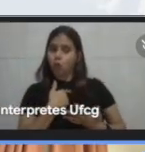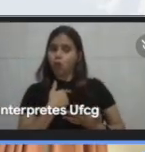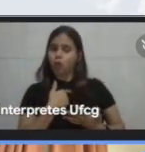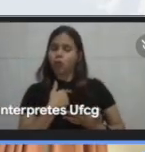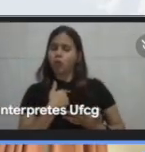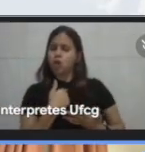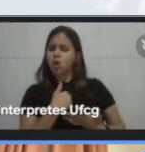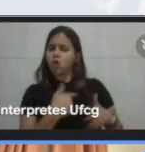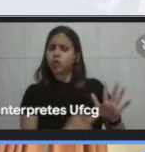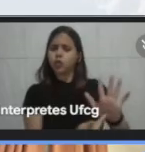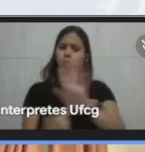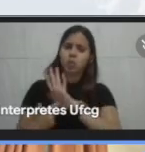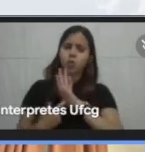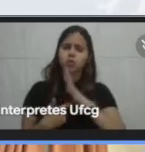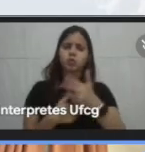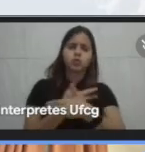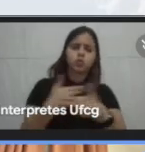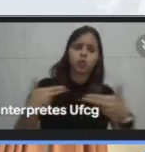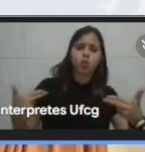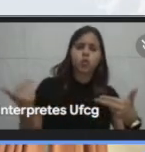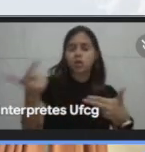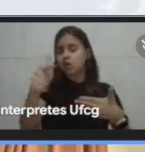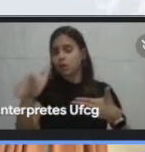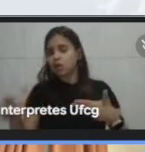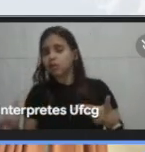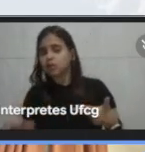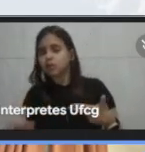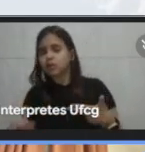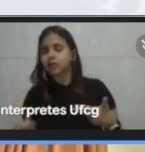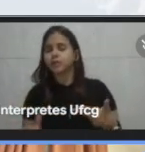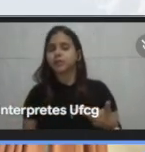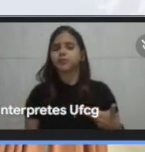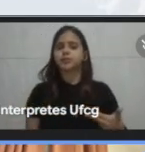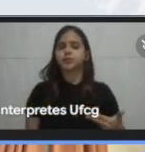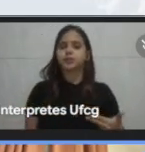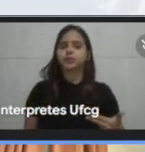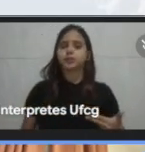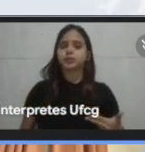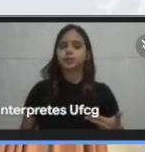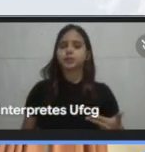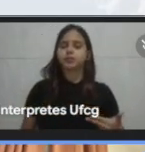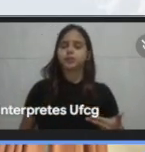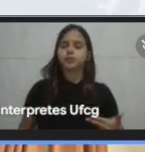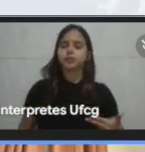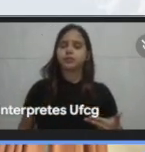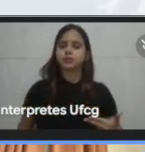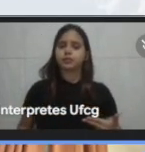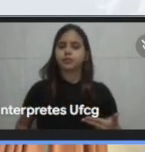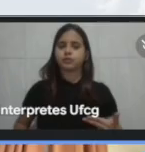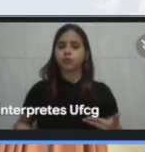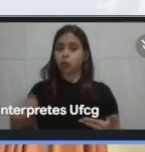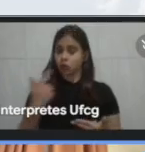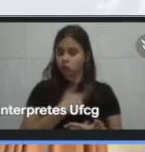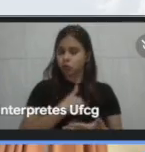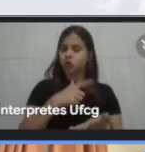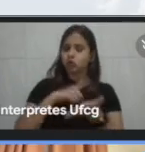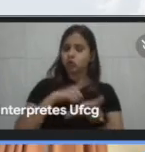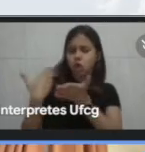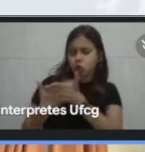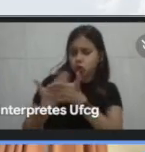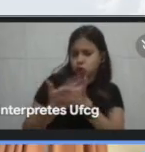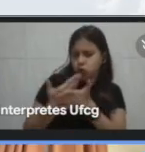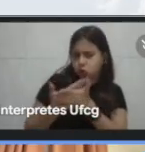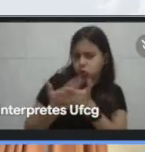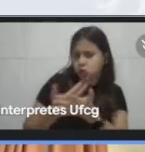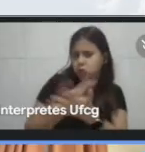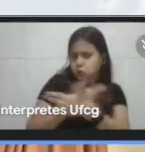aí de verticalização que fazem aquela comunidade, aquele local ser mais adensado. Mas esse não foi o foco. A gente tem trabalhos para isso, que